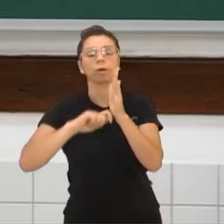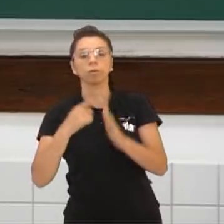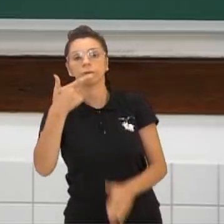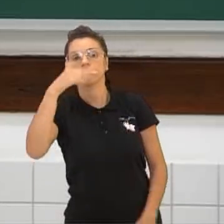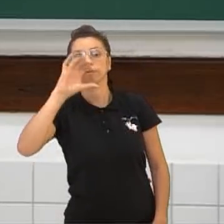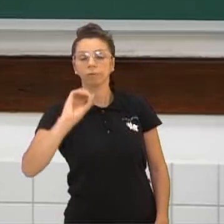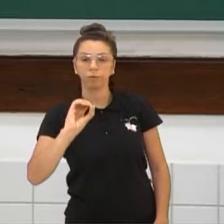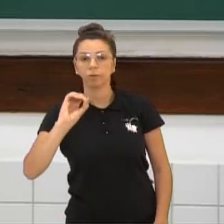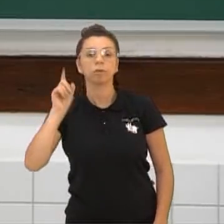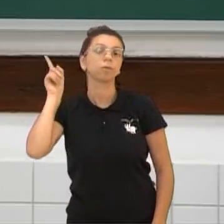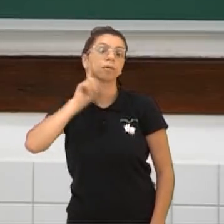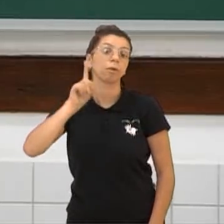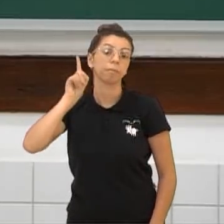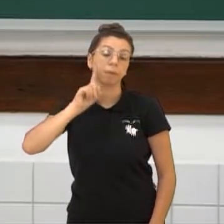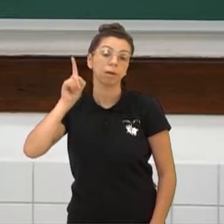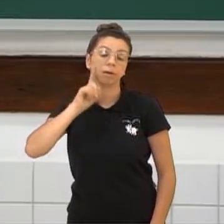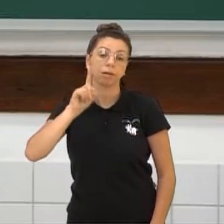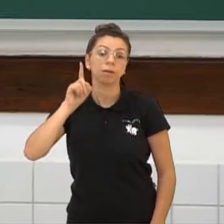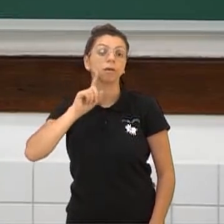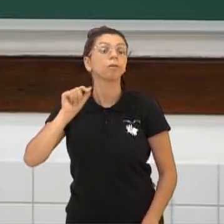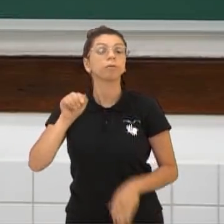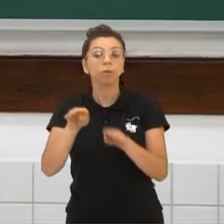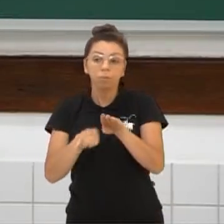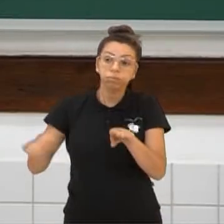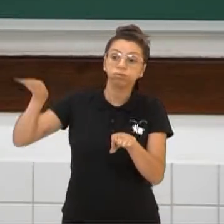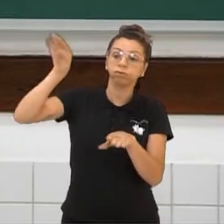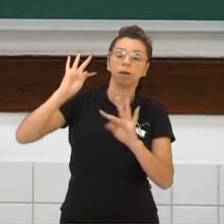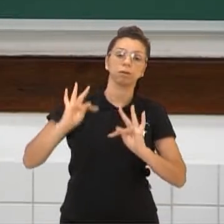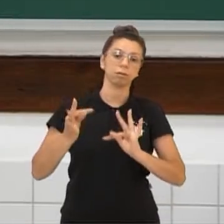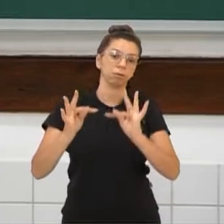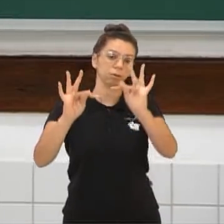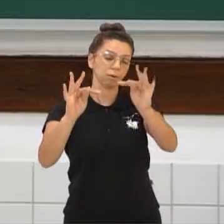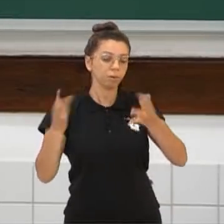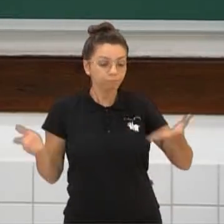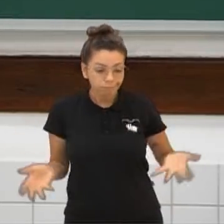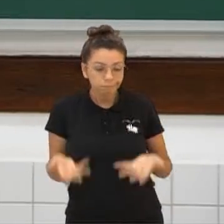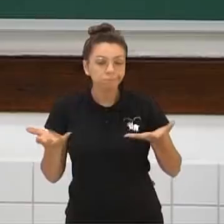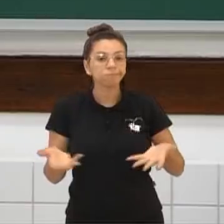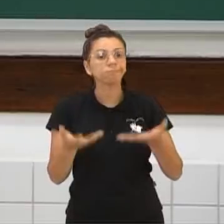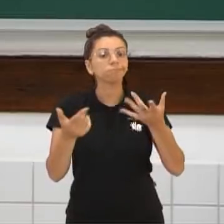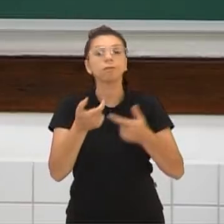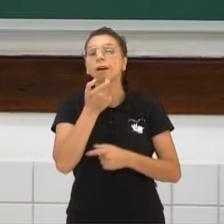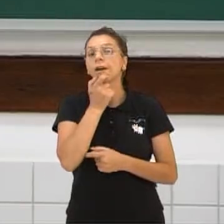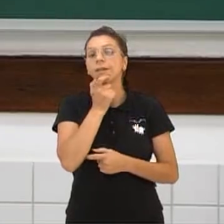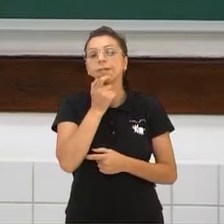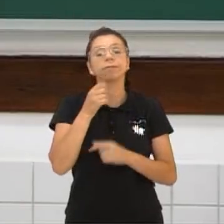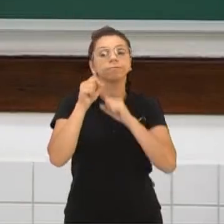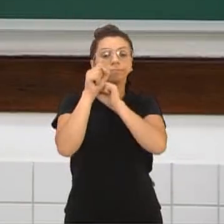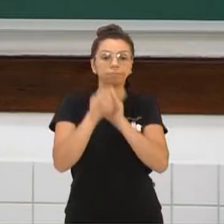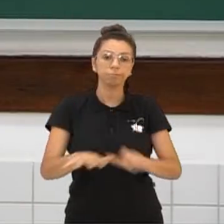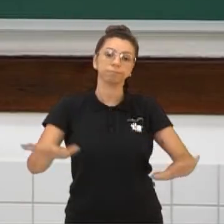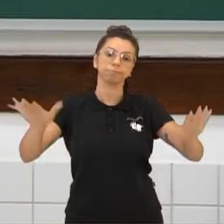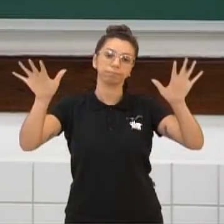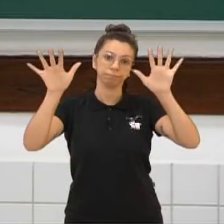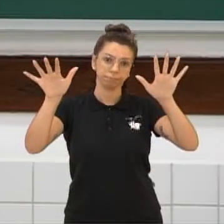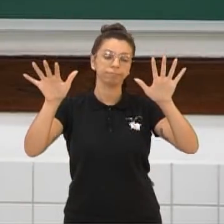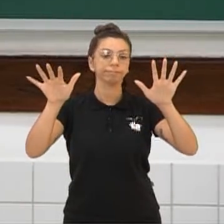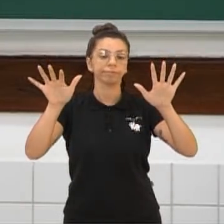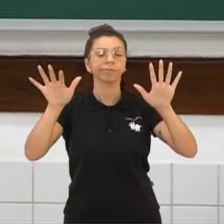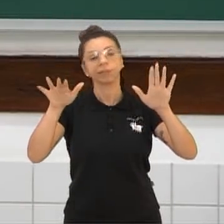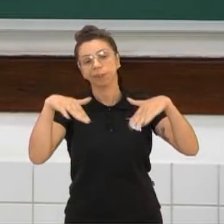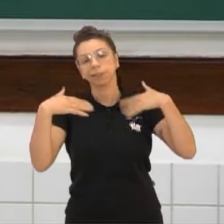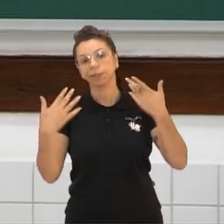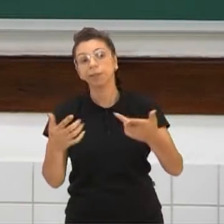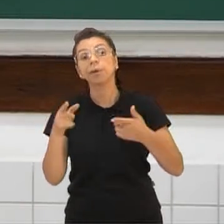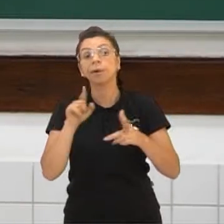os americanos se destacaram muito com as tecnologias e isso ajudou com que espalhasse também o inglês pelo mundo. E